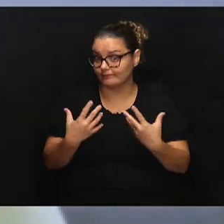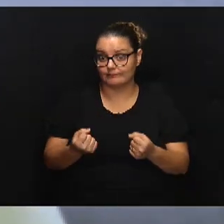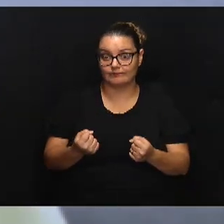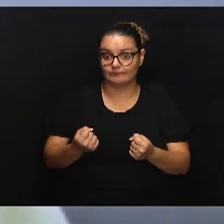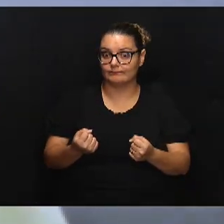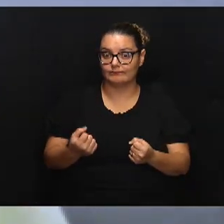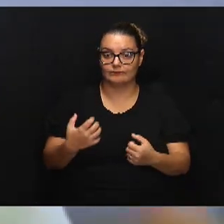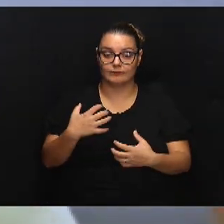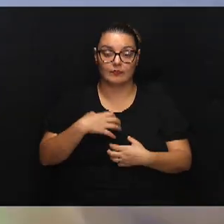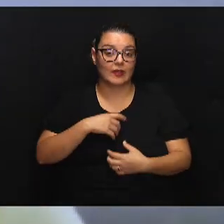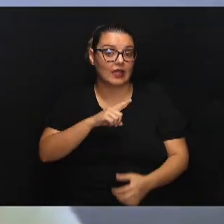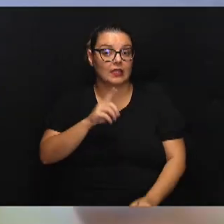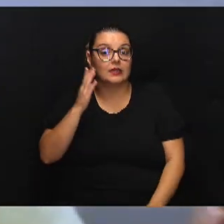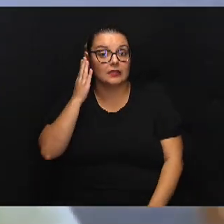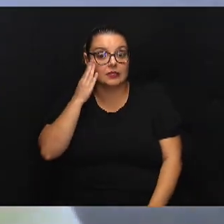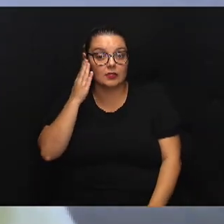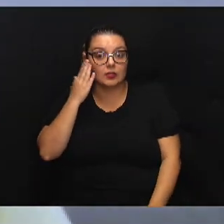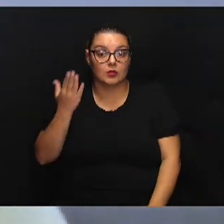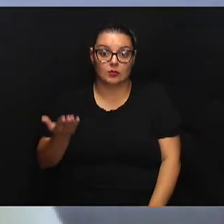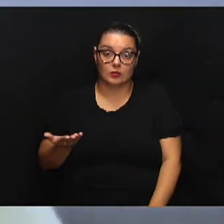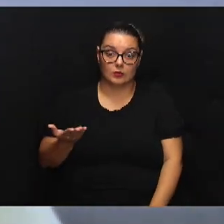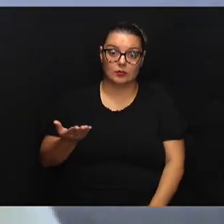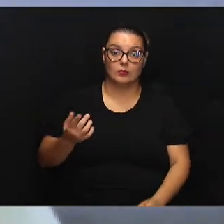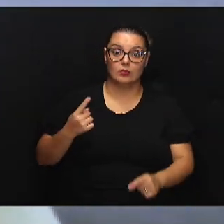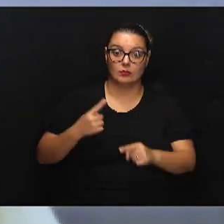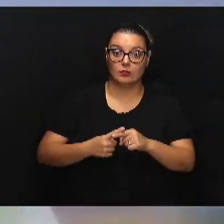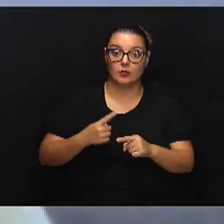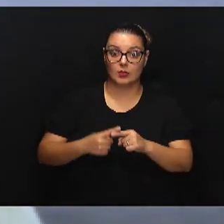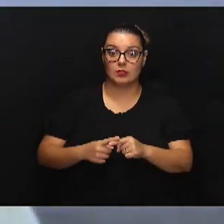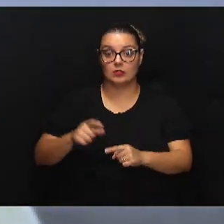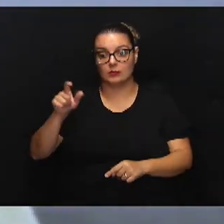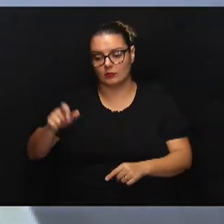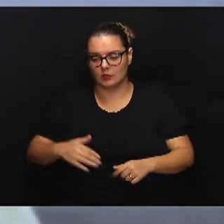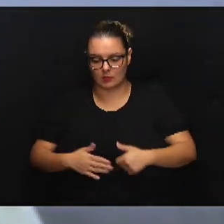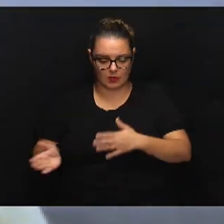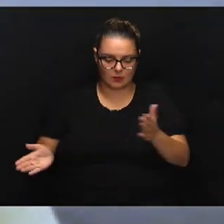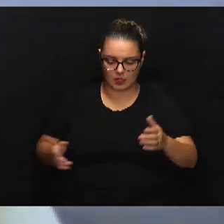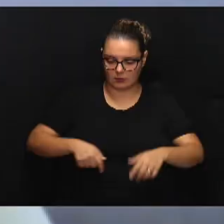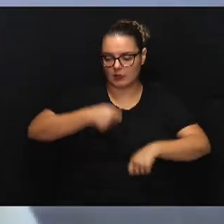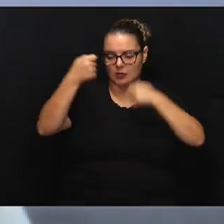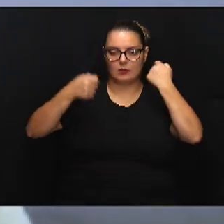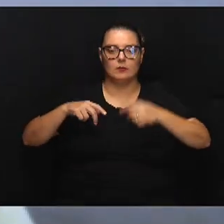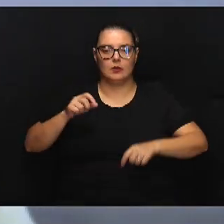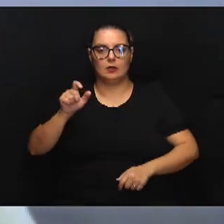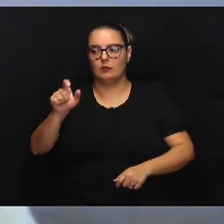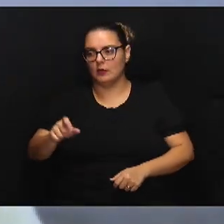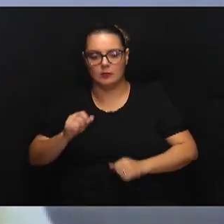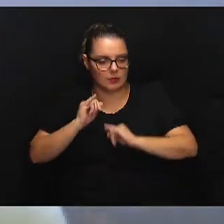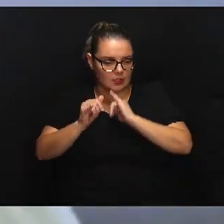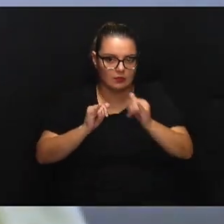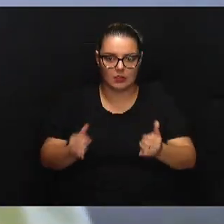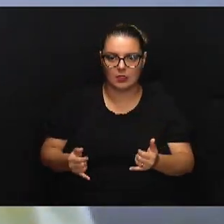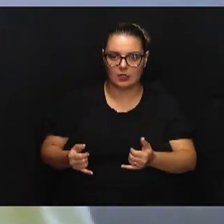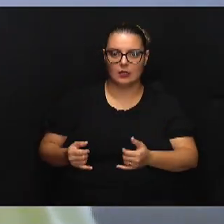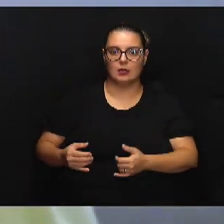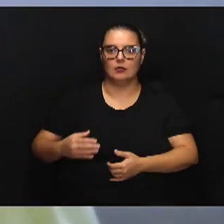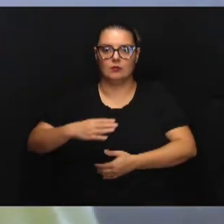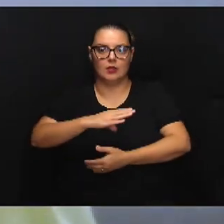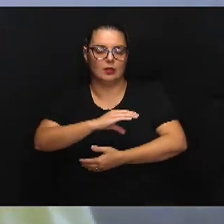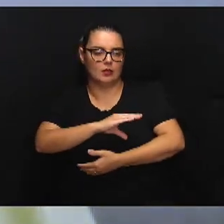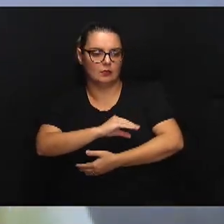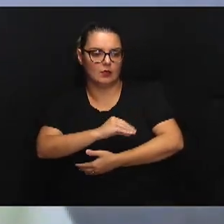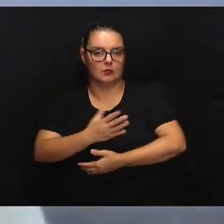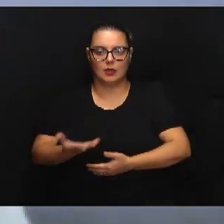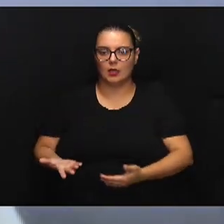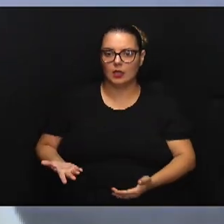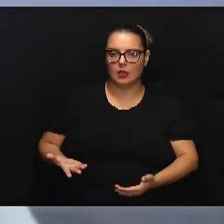não entende, porque existe alguém que troca, alguém que fala, alguém que esquenta a mamadeira, alguém que entra no